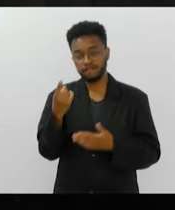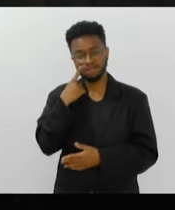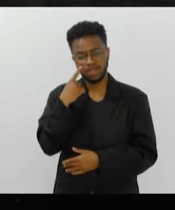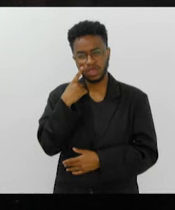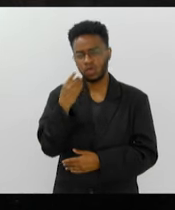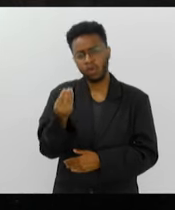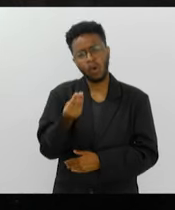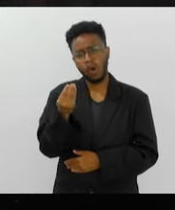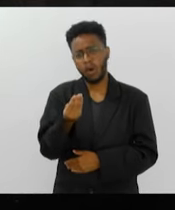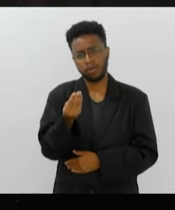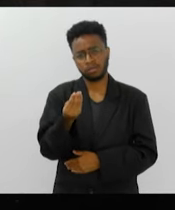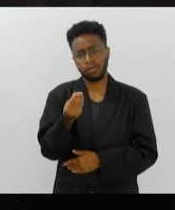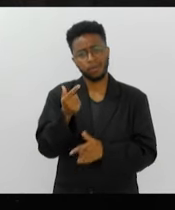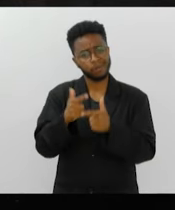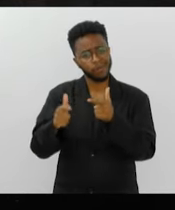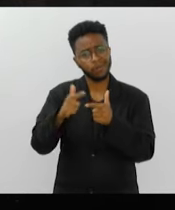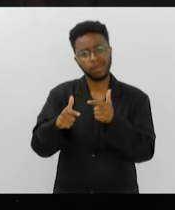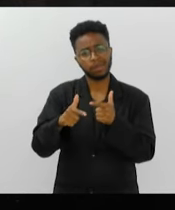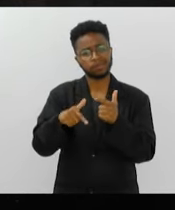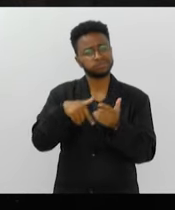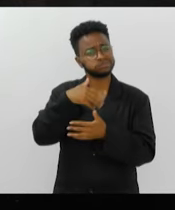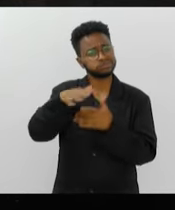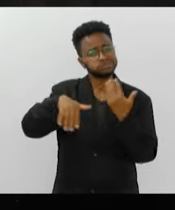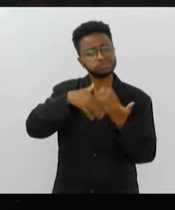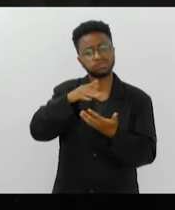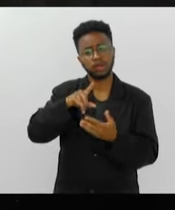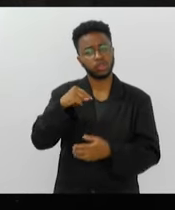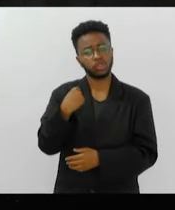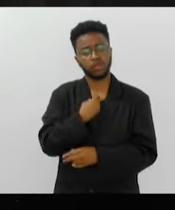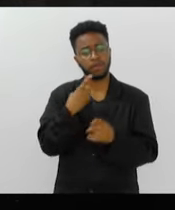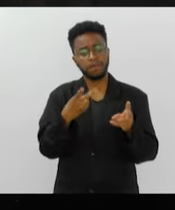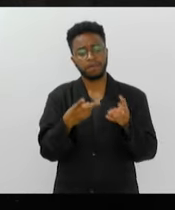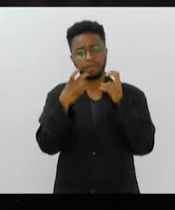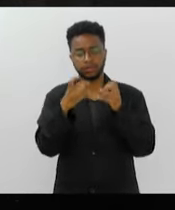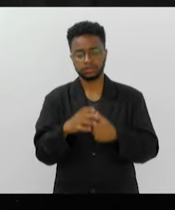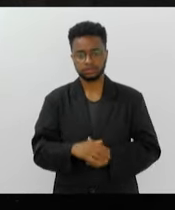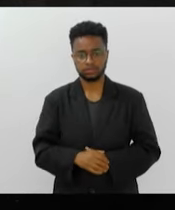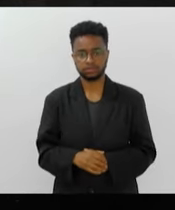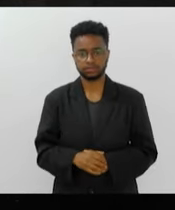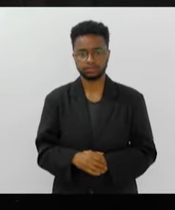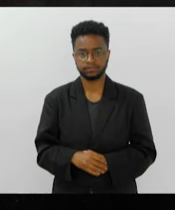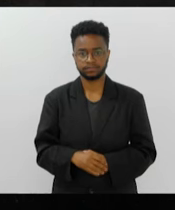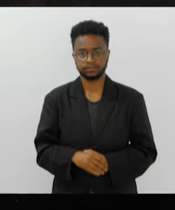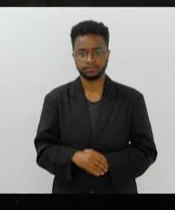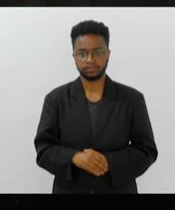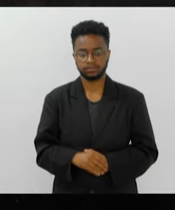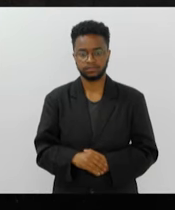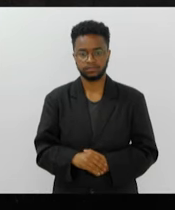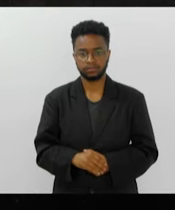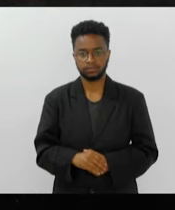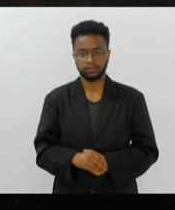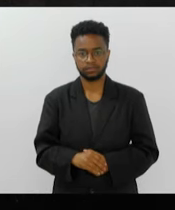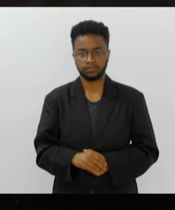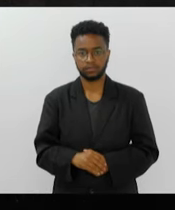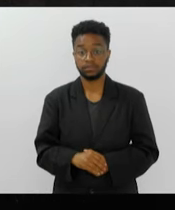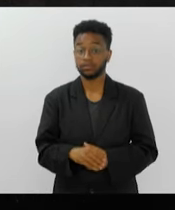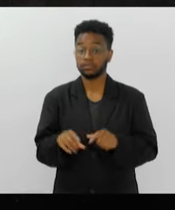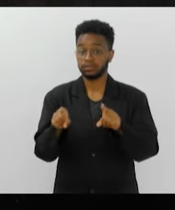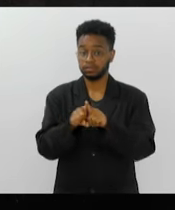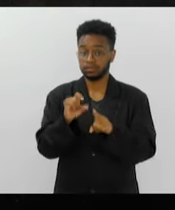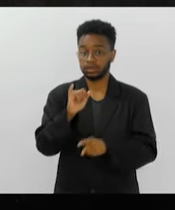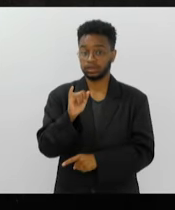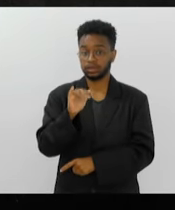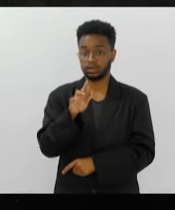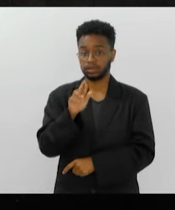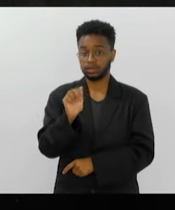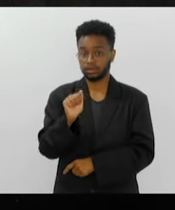tamanho do problema que nós estamos sentados E também o Iraque